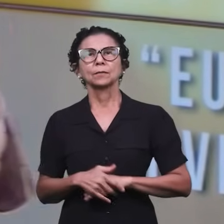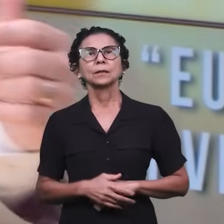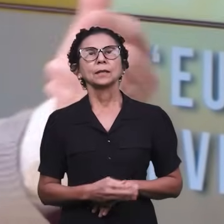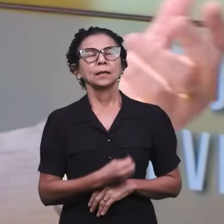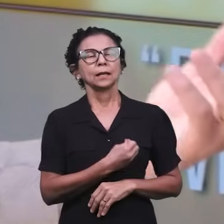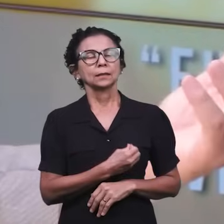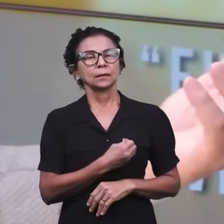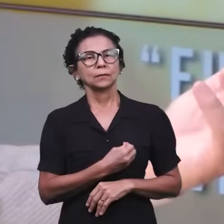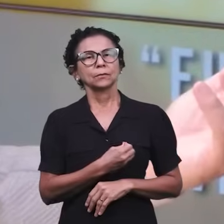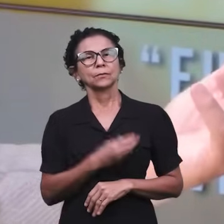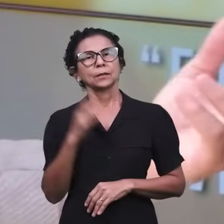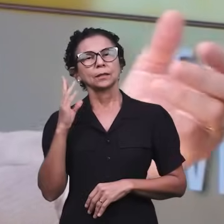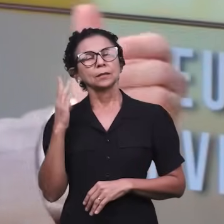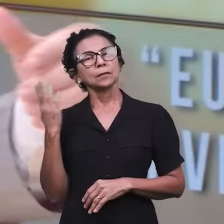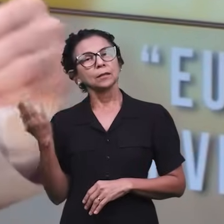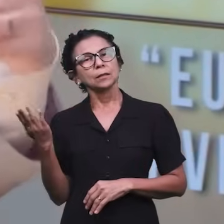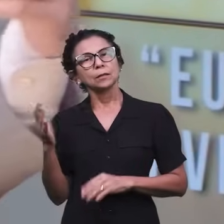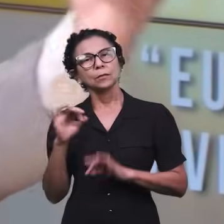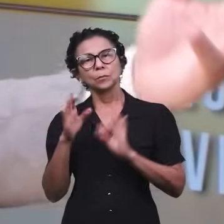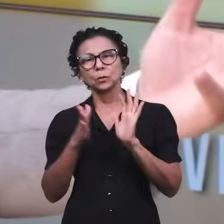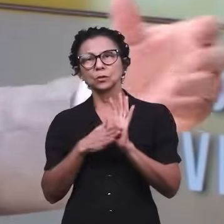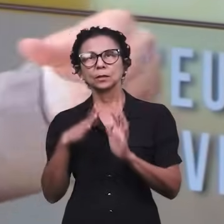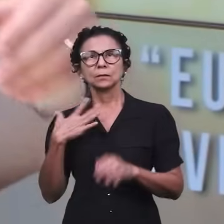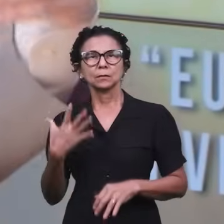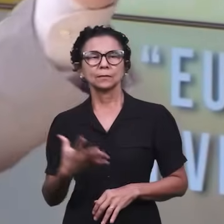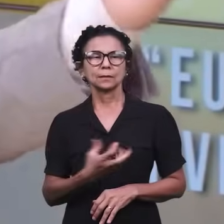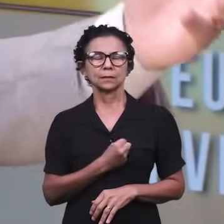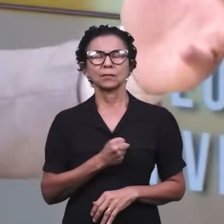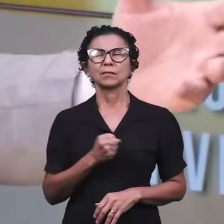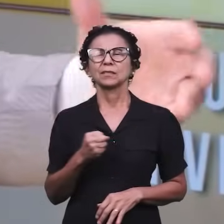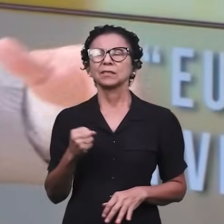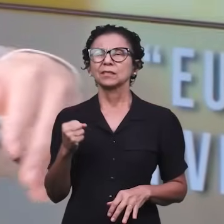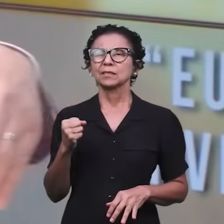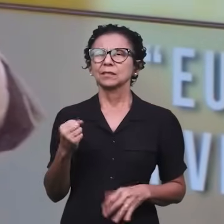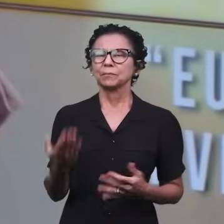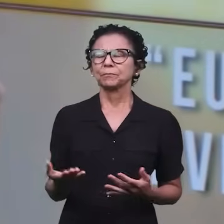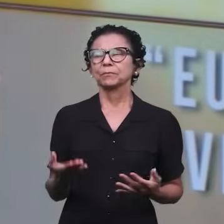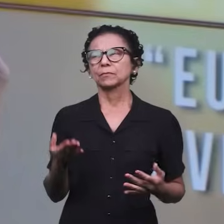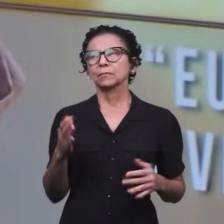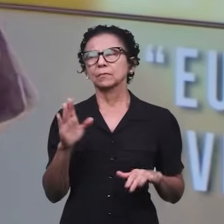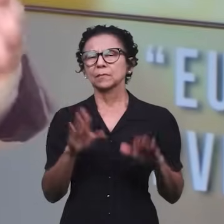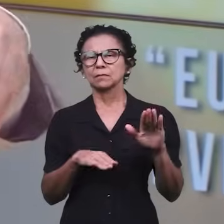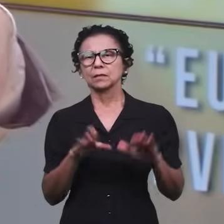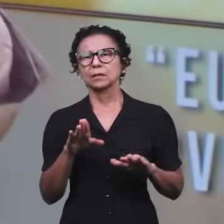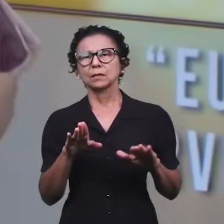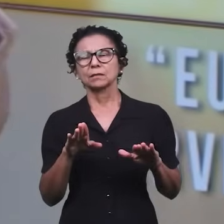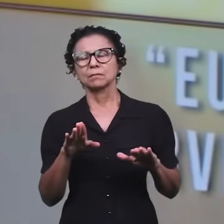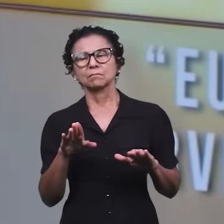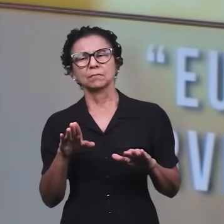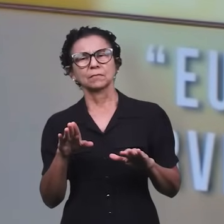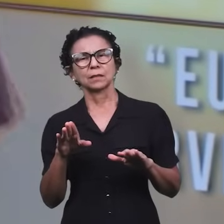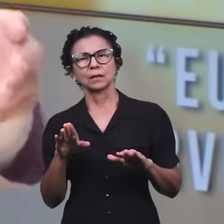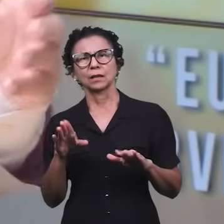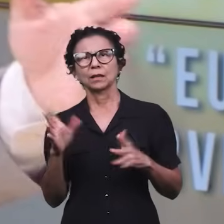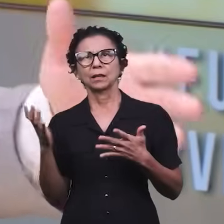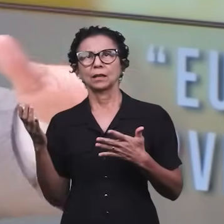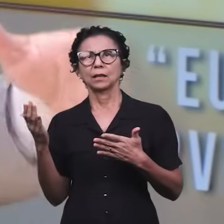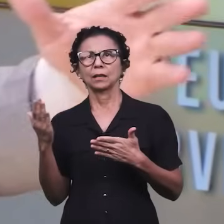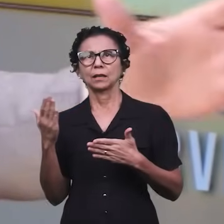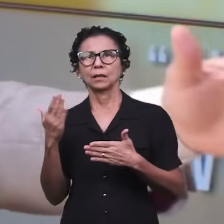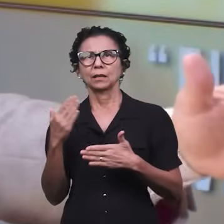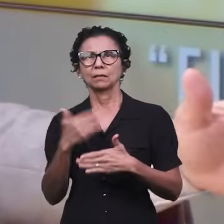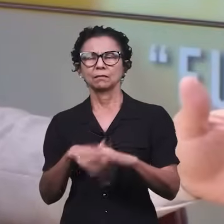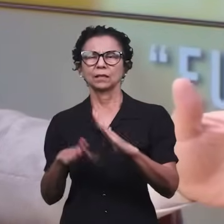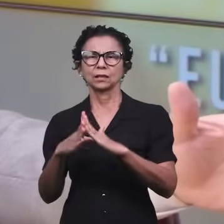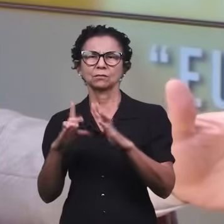gente não encontra no mundo. Né? Às vezes, de um dia tribulado, no trabalho, você encontra deslealdade, disputa e tal,